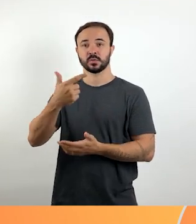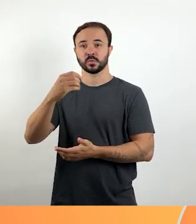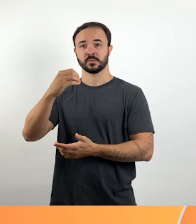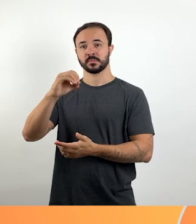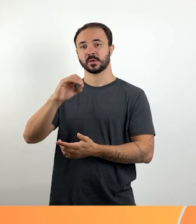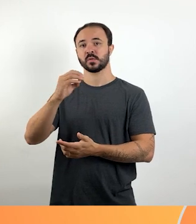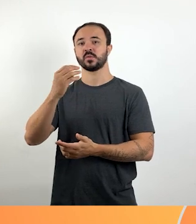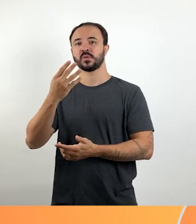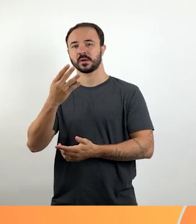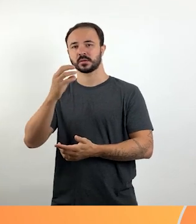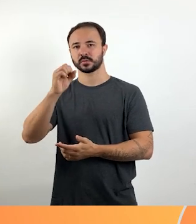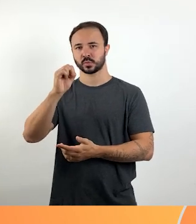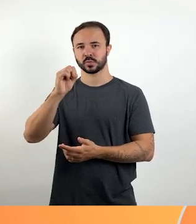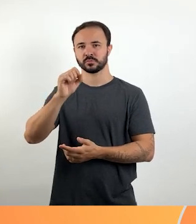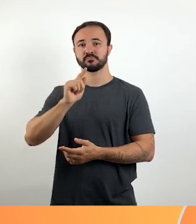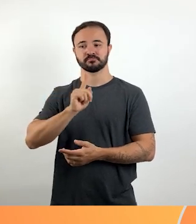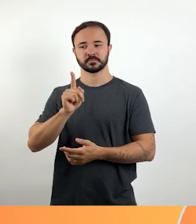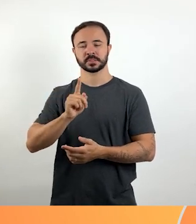2048